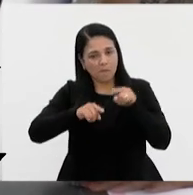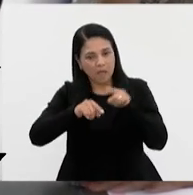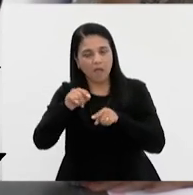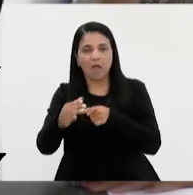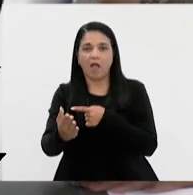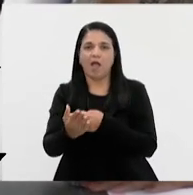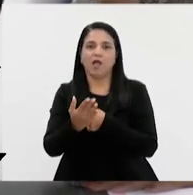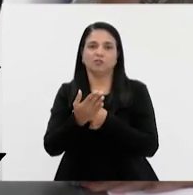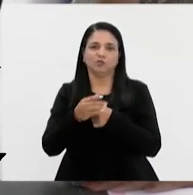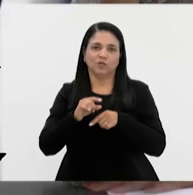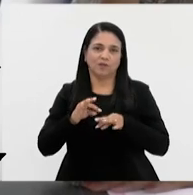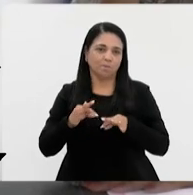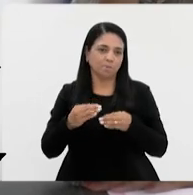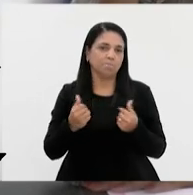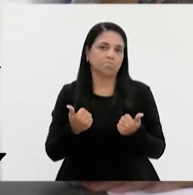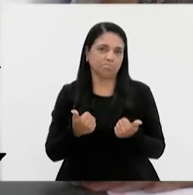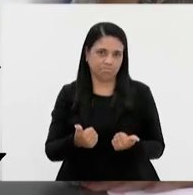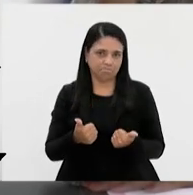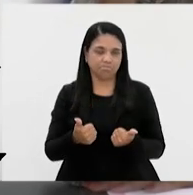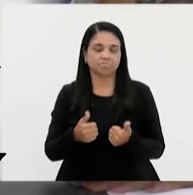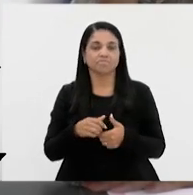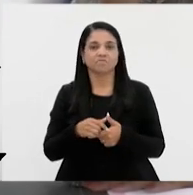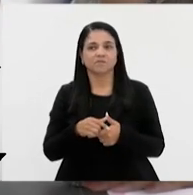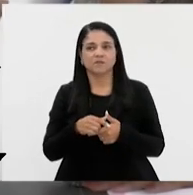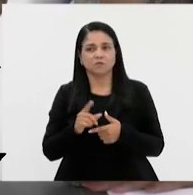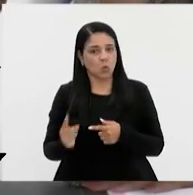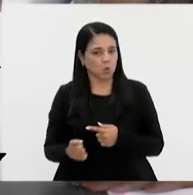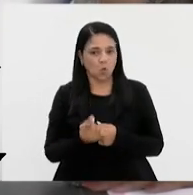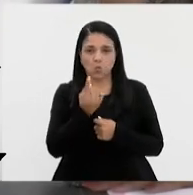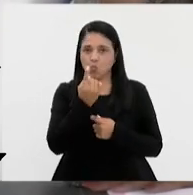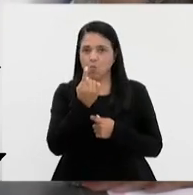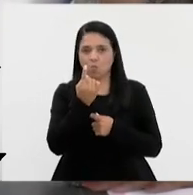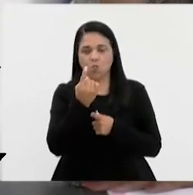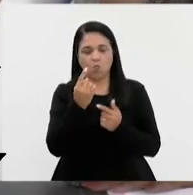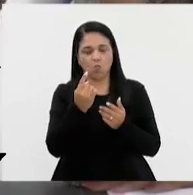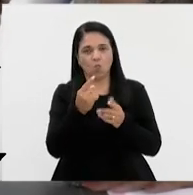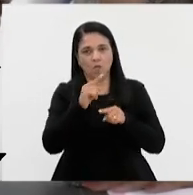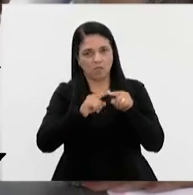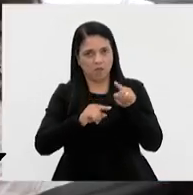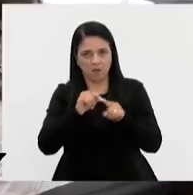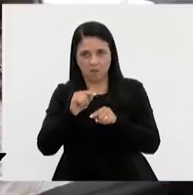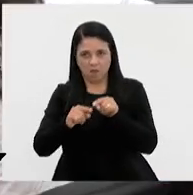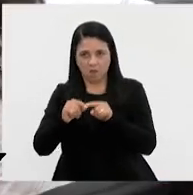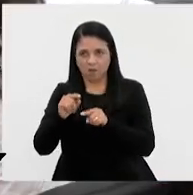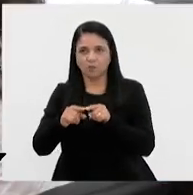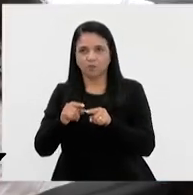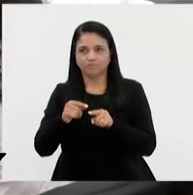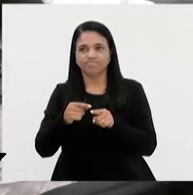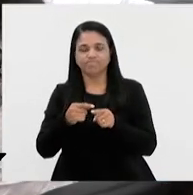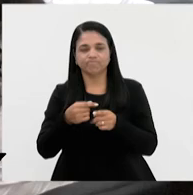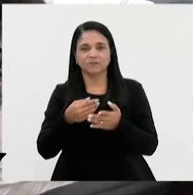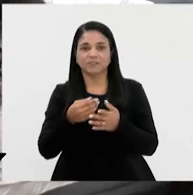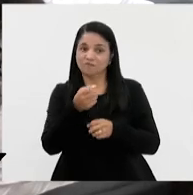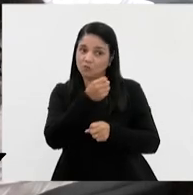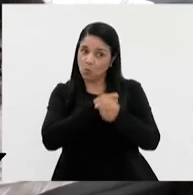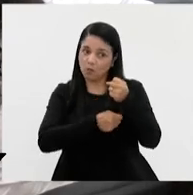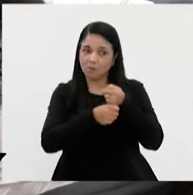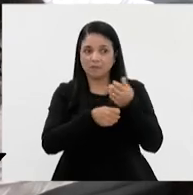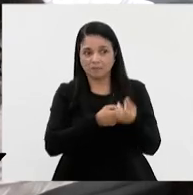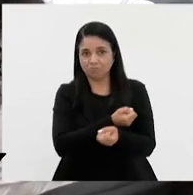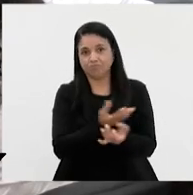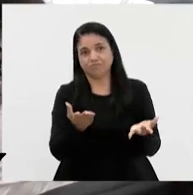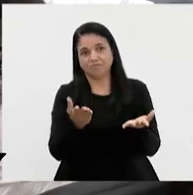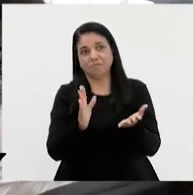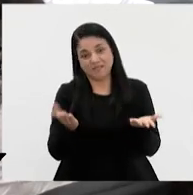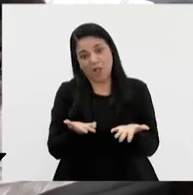súmula que a gente fez, né? A gente não Sim. fez outra. Não, só esta. Somente esta. Essa é a súmula. Você tinha recebido no final do ano passado, Sim. Né? Sim. É que vai. Mesma, mas